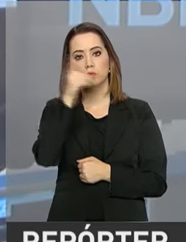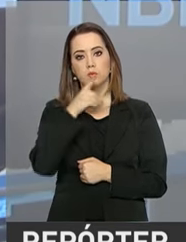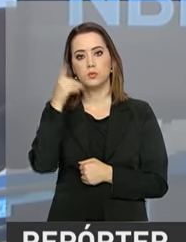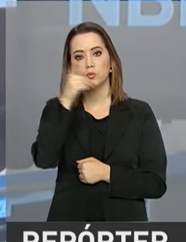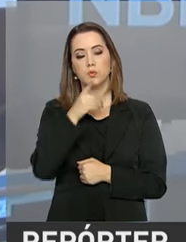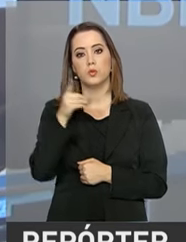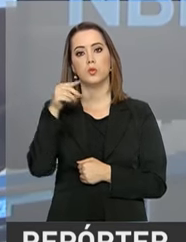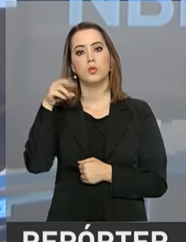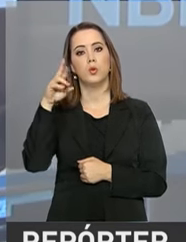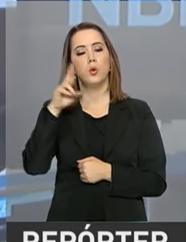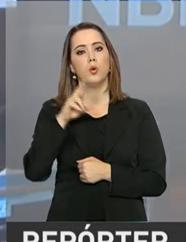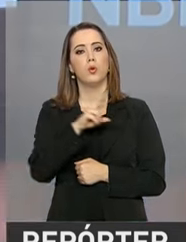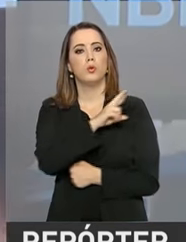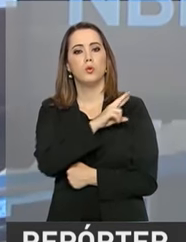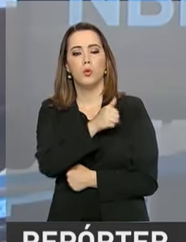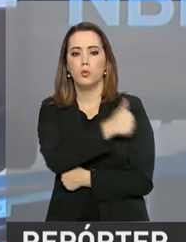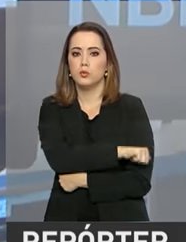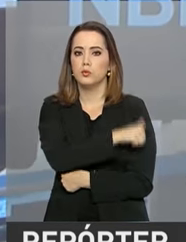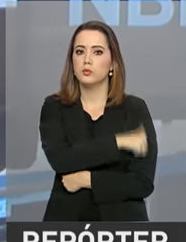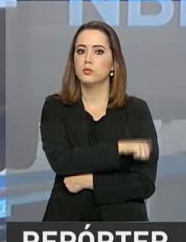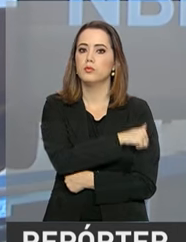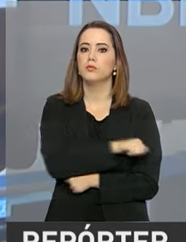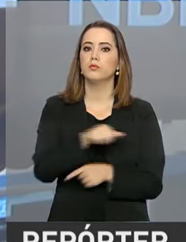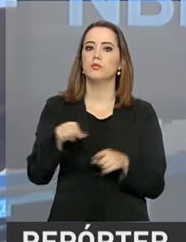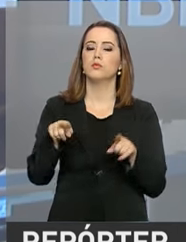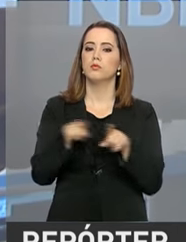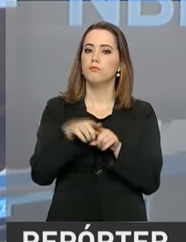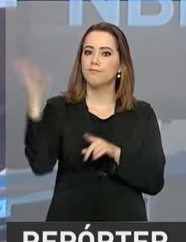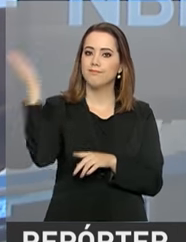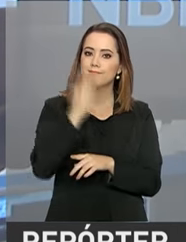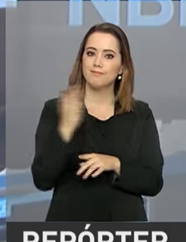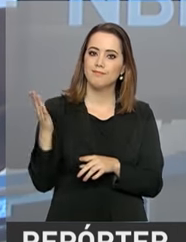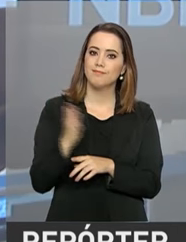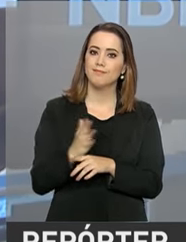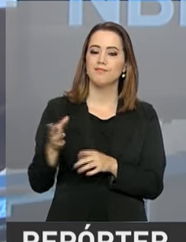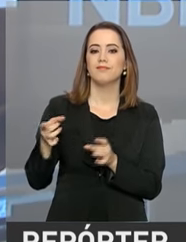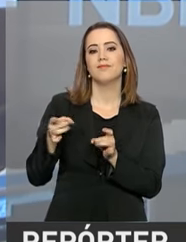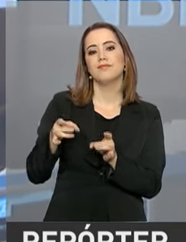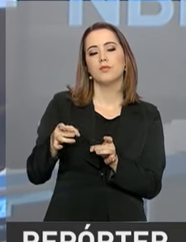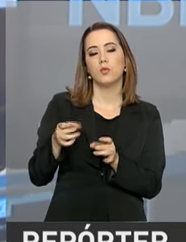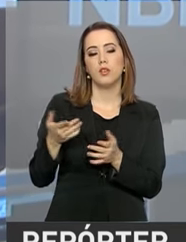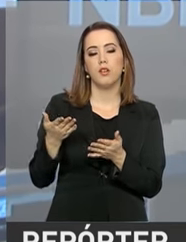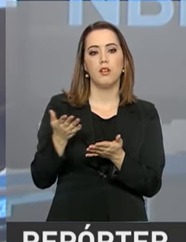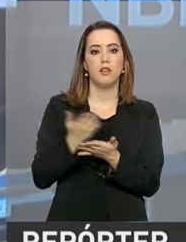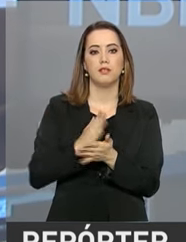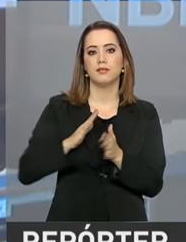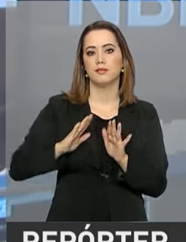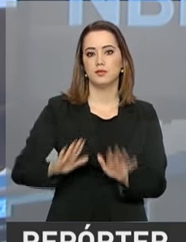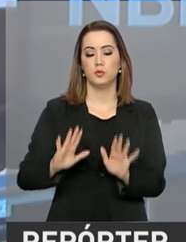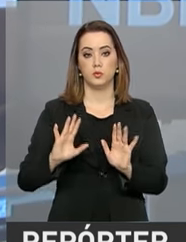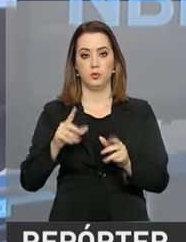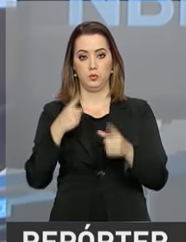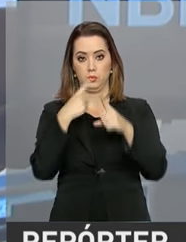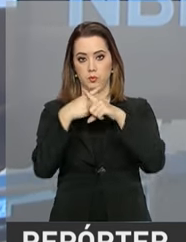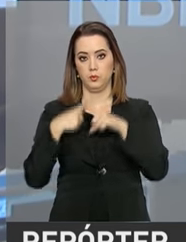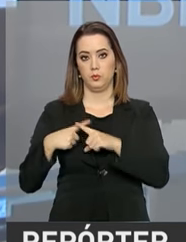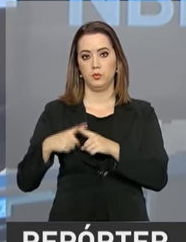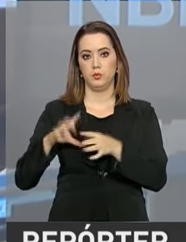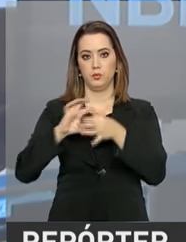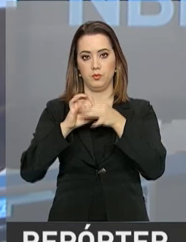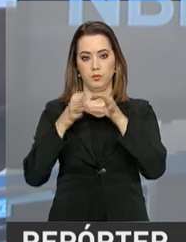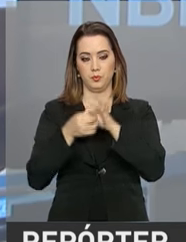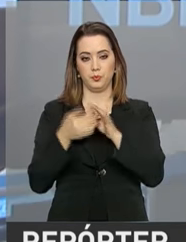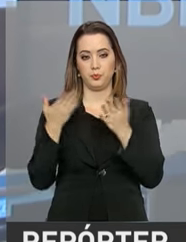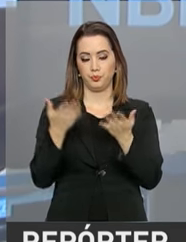o Rio de Janeiro e o Brasil se despedem dos Jogos Olímpicos durante a cerimônia de encerramento o prefeito do Rio de Janeiro vai entregar a